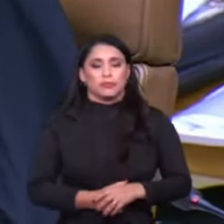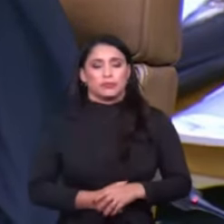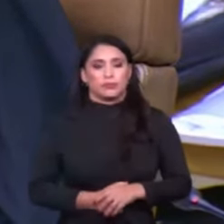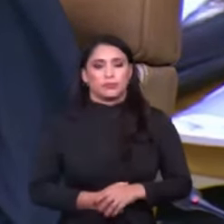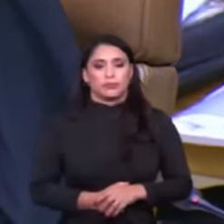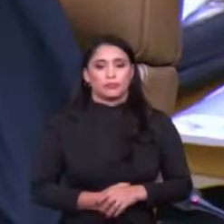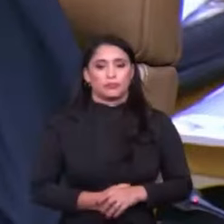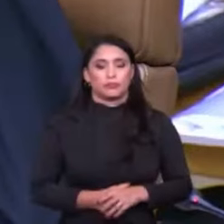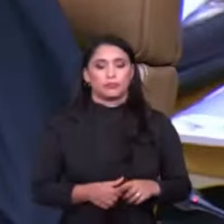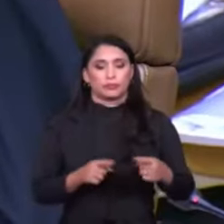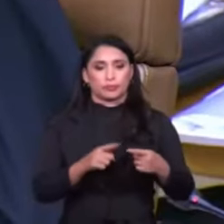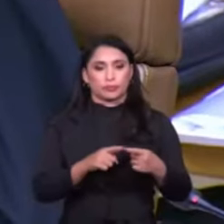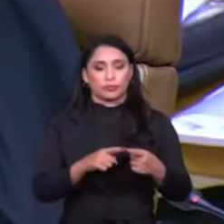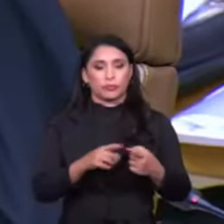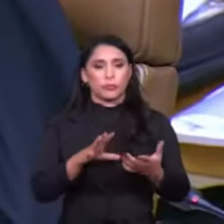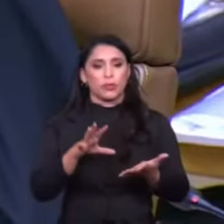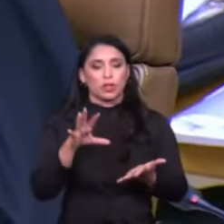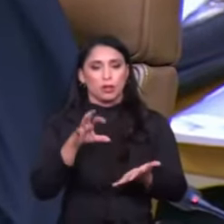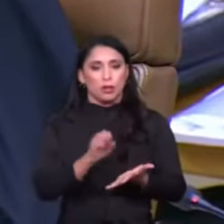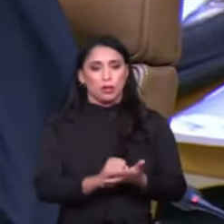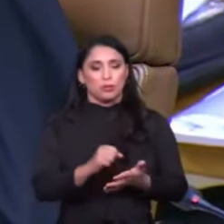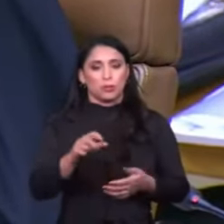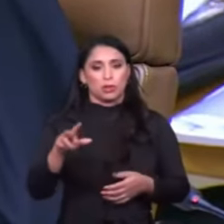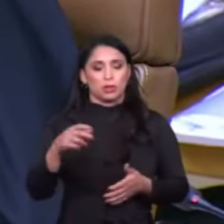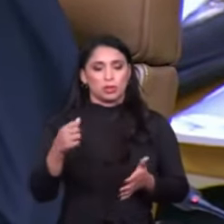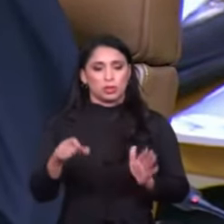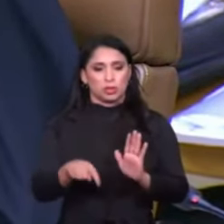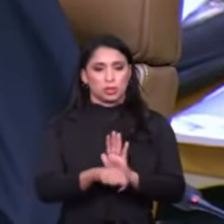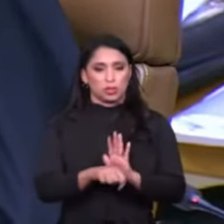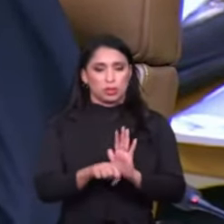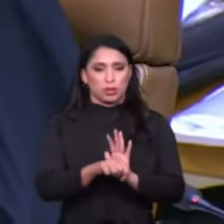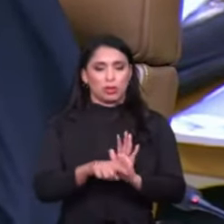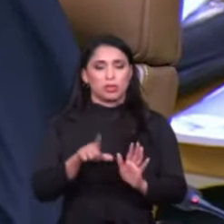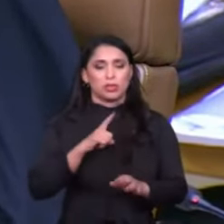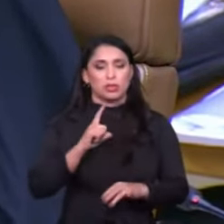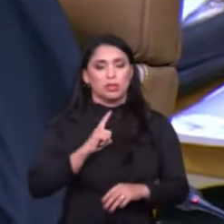Confira-se: 1. Posse de droga para consumo pessoal, natureza jurídica.